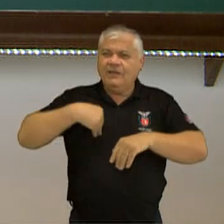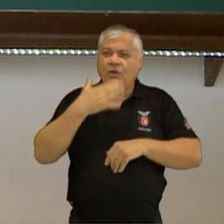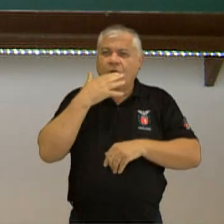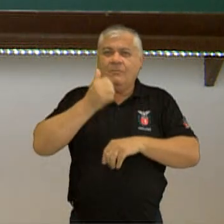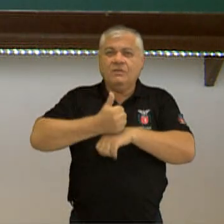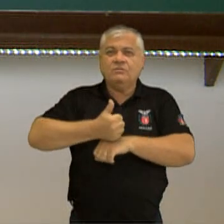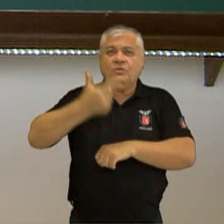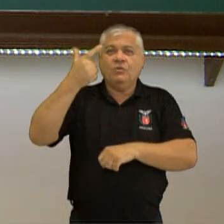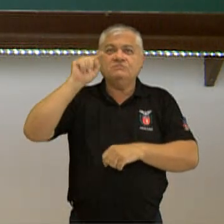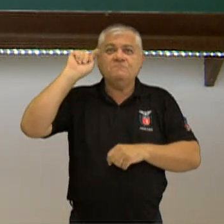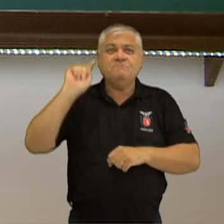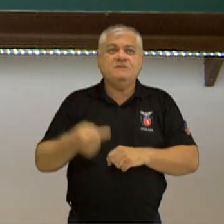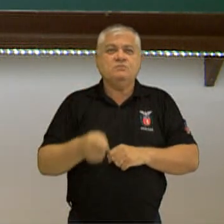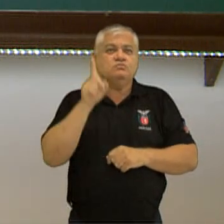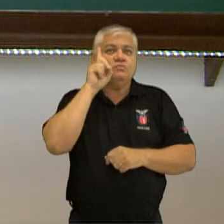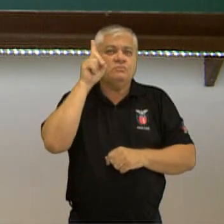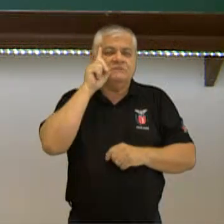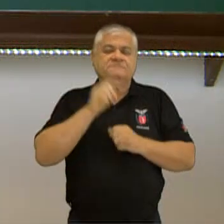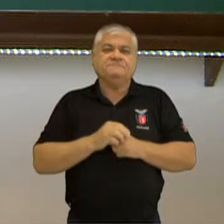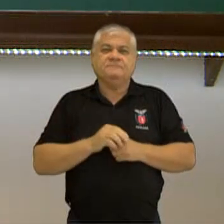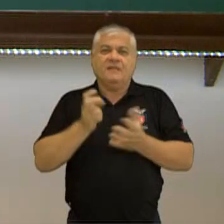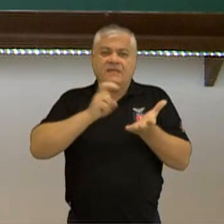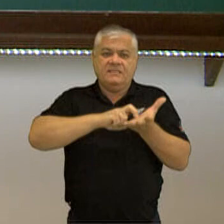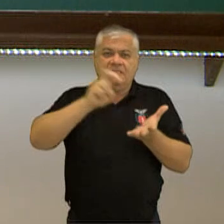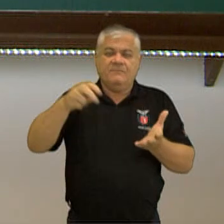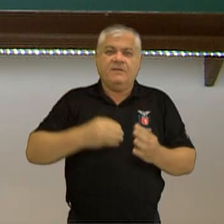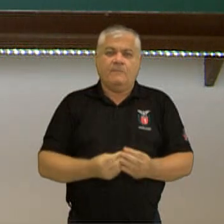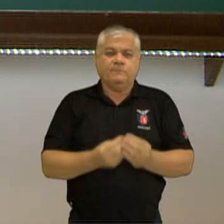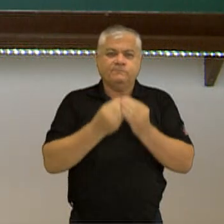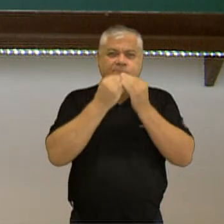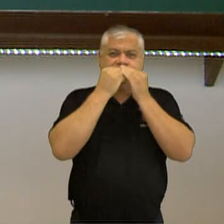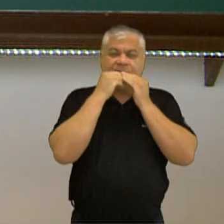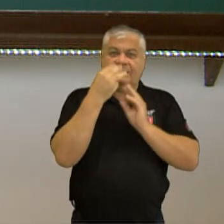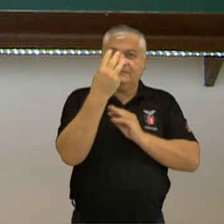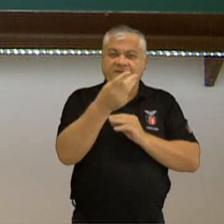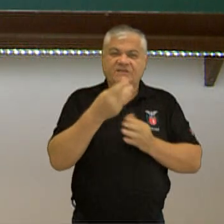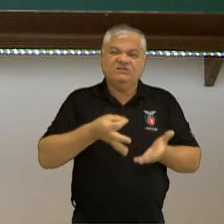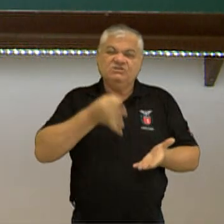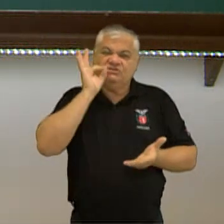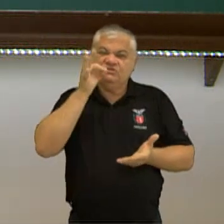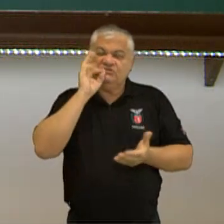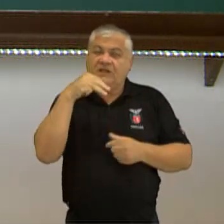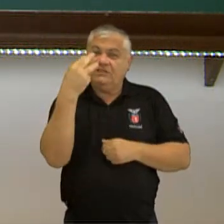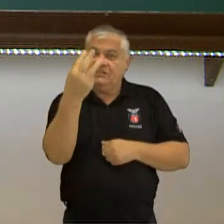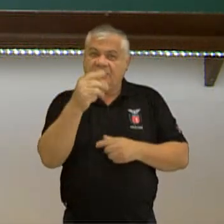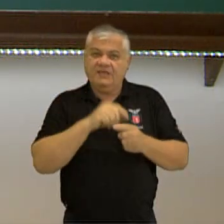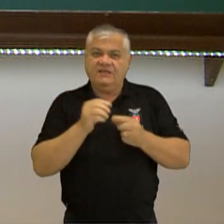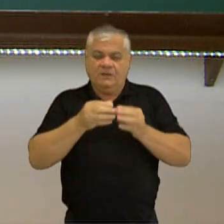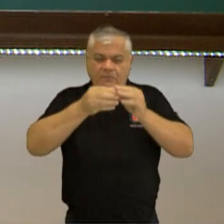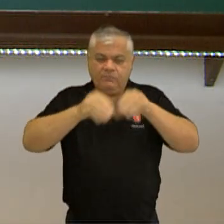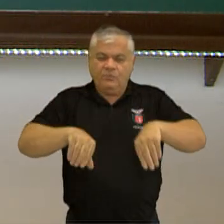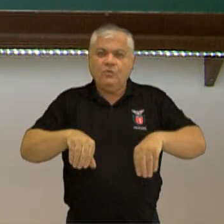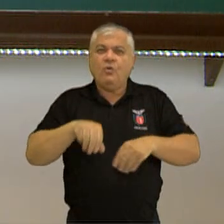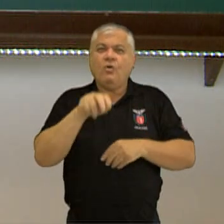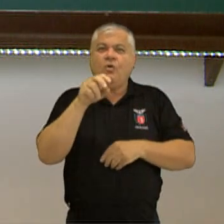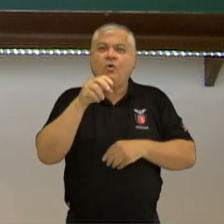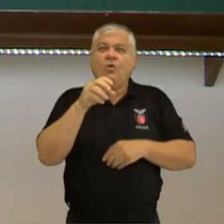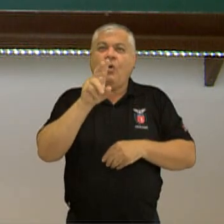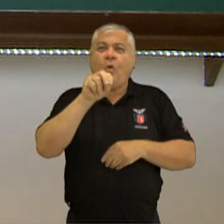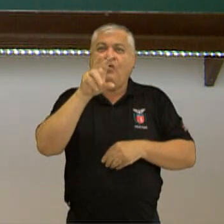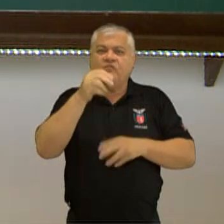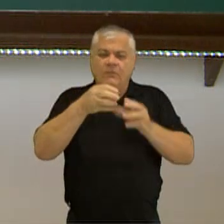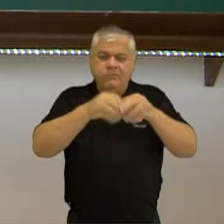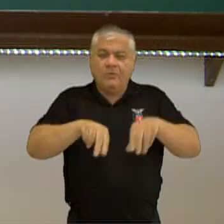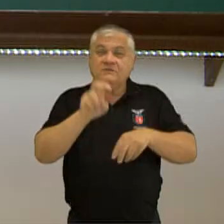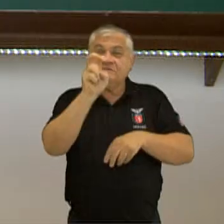nós, né? O café da manhã dele, 3 sanduíches, mais 3 xícaras de café, mais um omelete com 5 ovos, mais